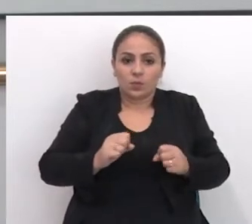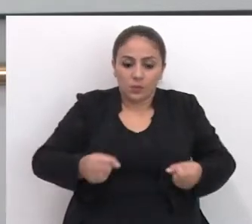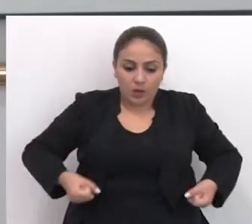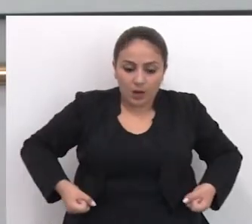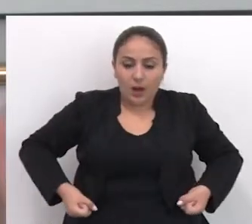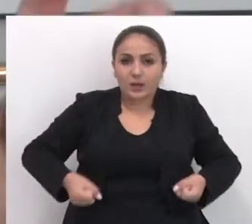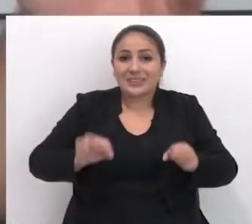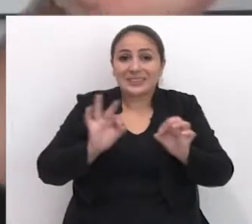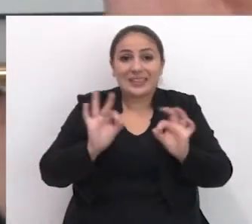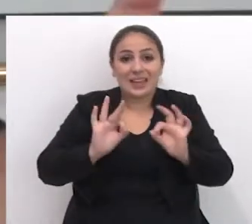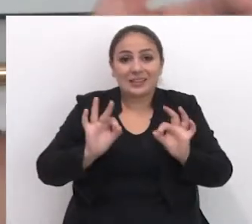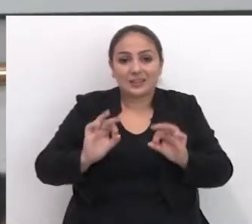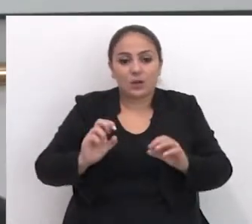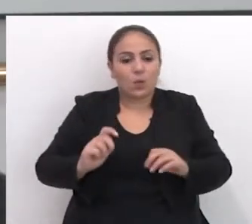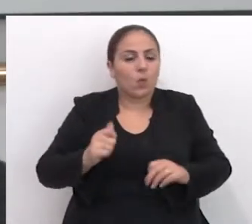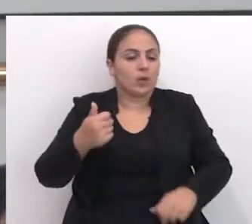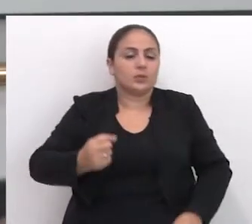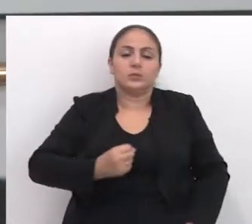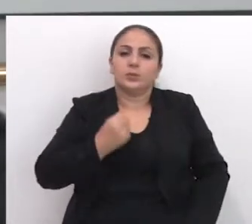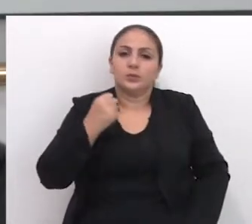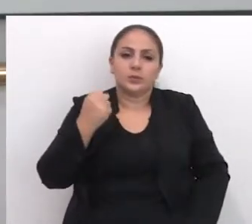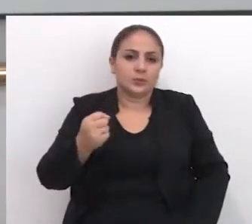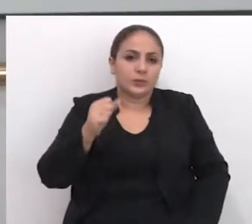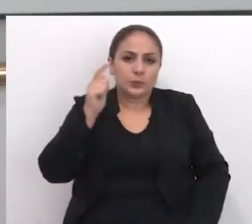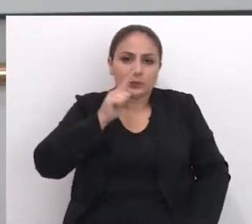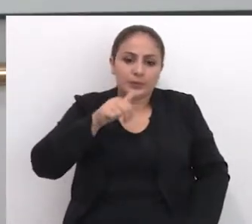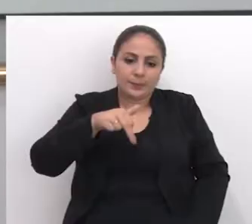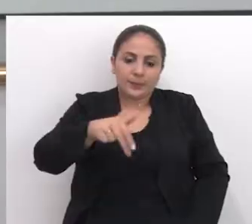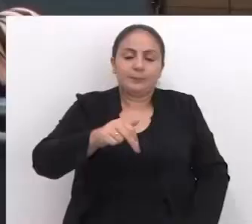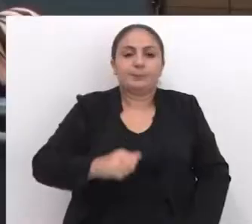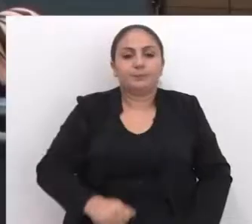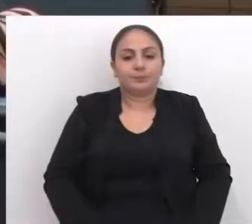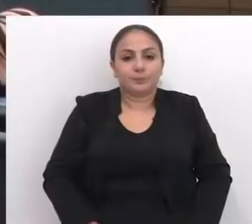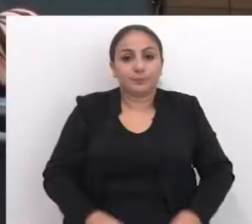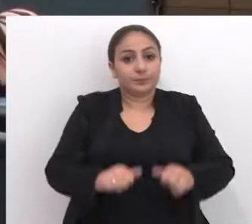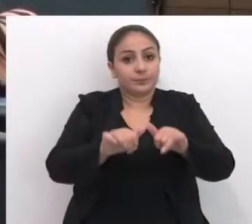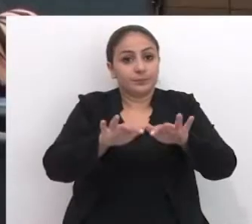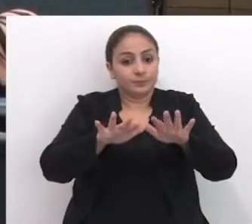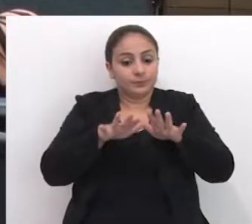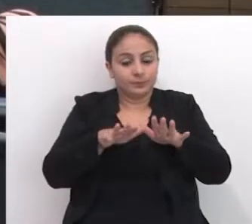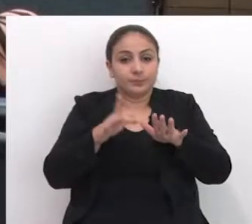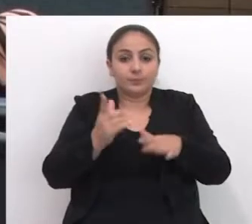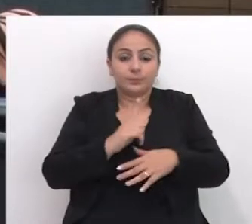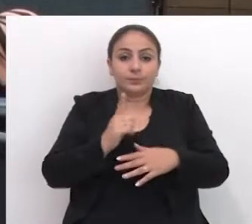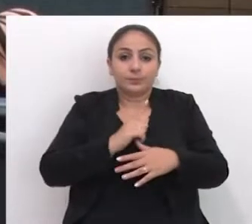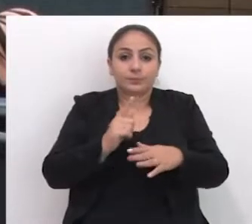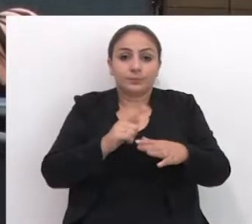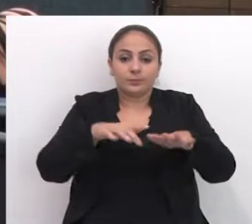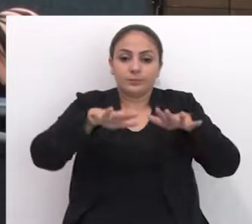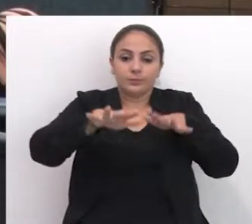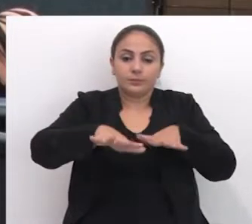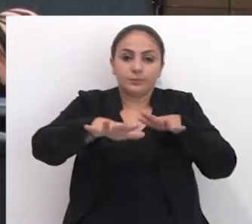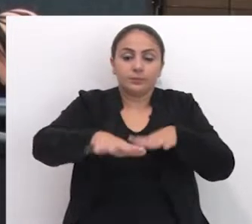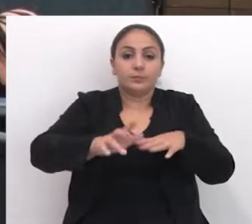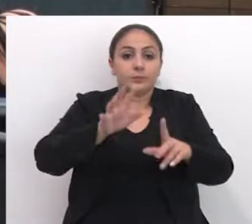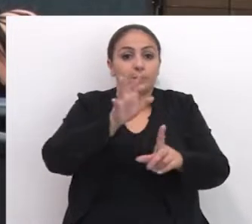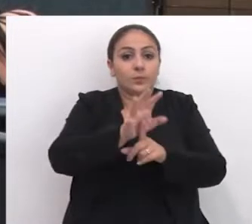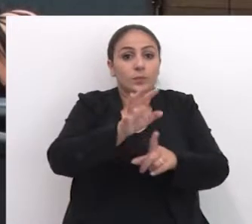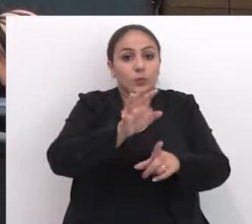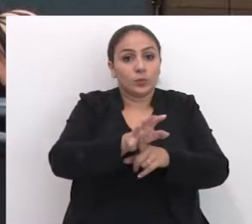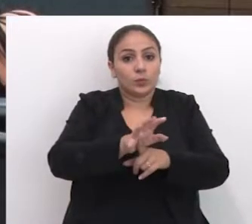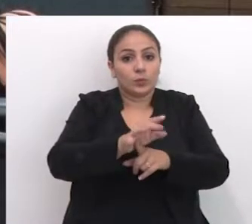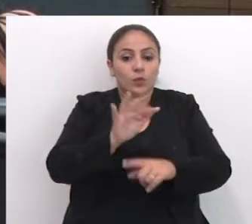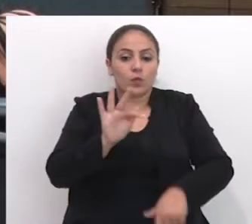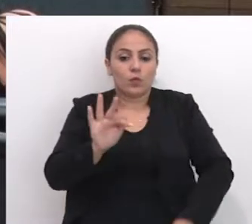nada, quase impossível de caminhar ali nesses corredores. O grande expediente teve ainda um protesto contra o